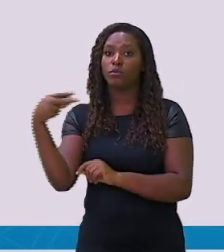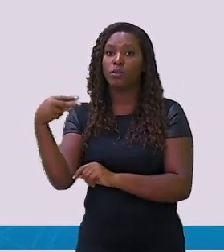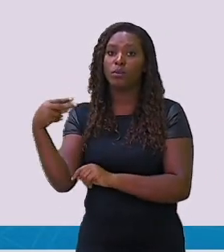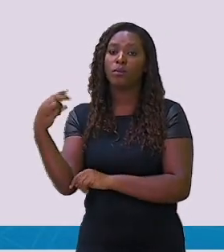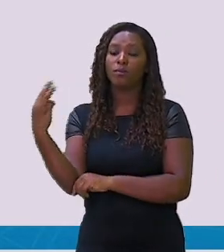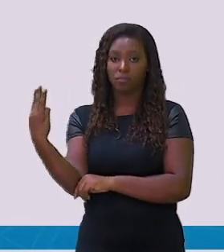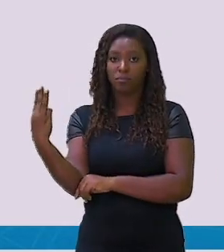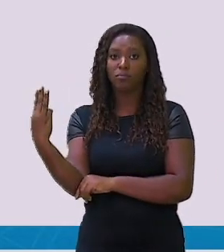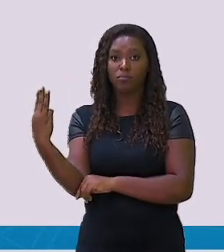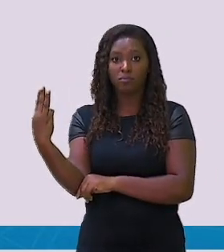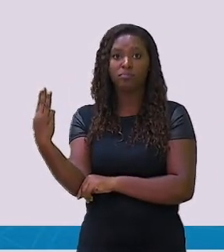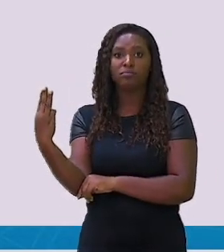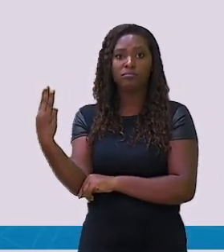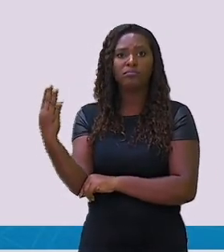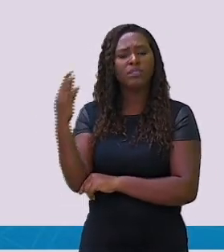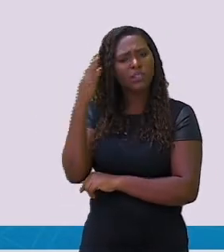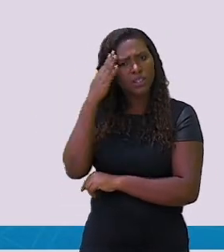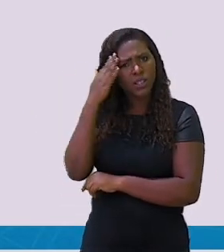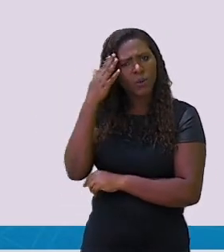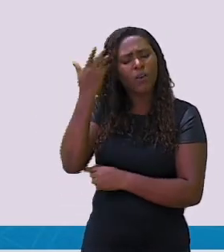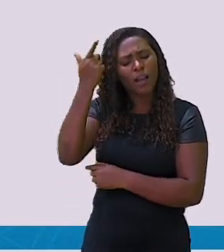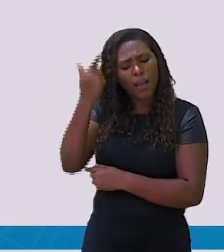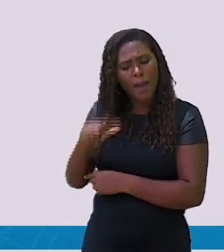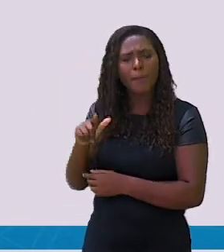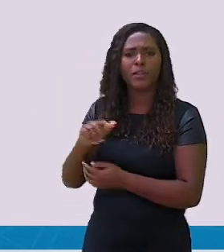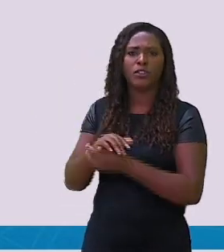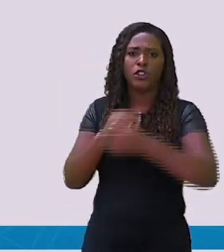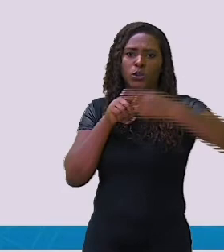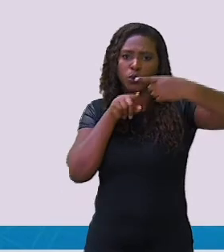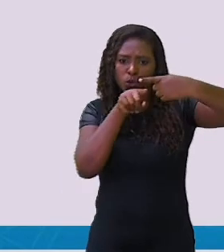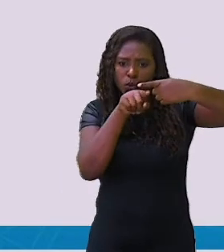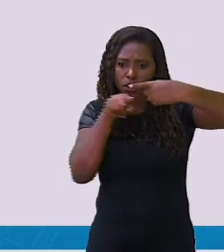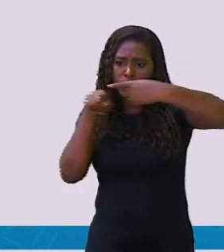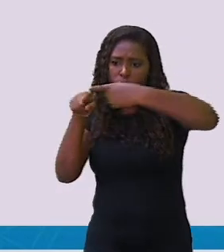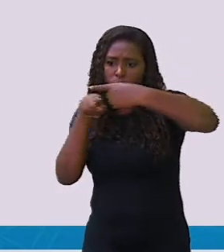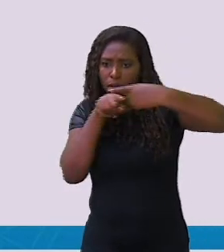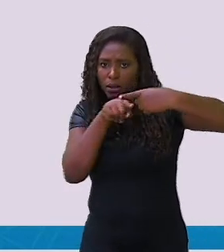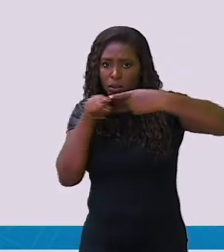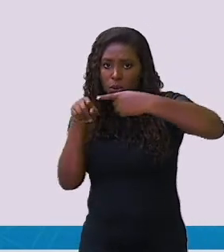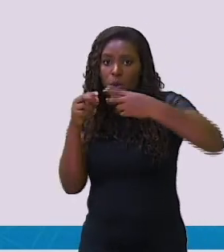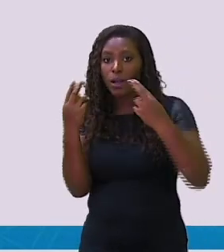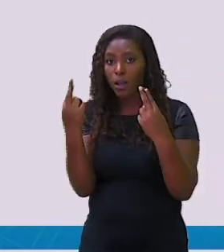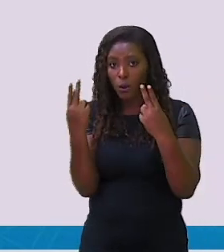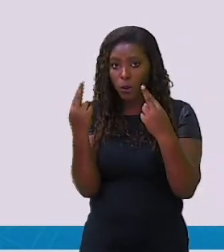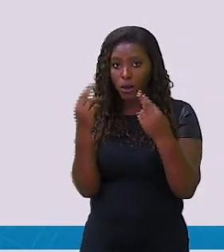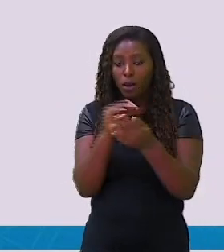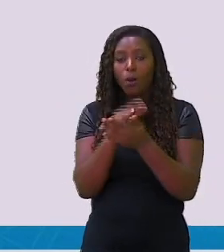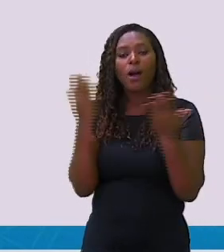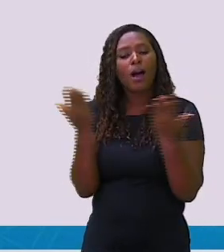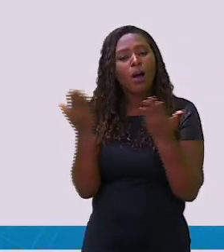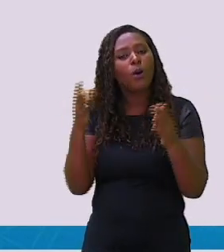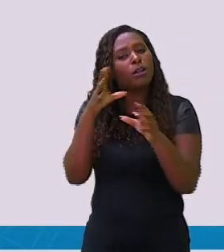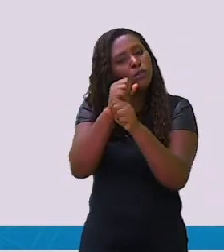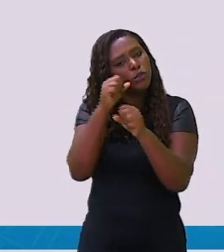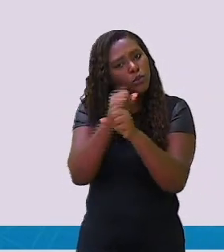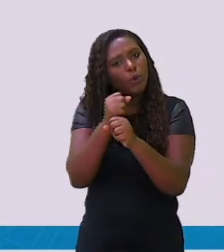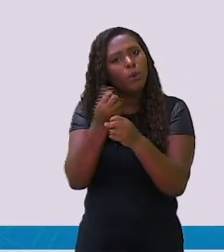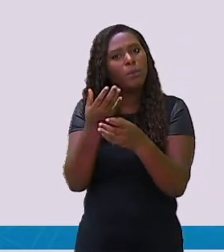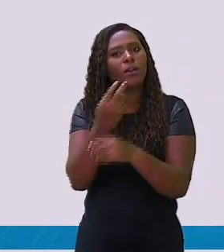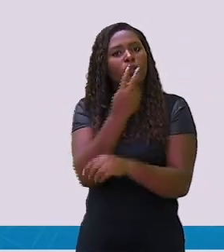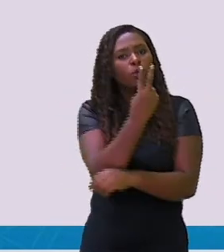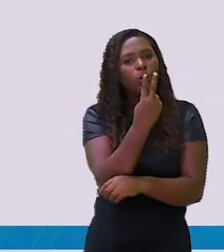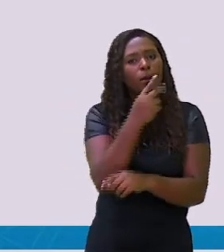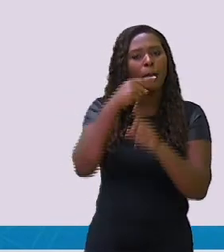3 Então agora eu vou repetir o denominador são iguais agora eu vou acionar dois mais